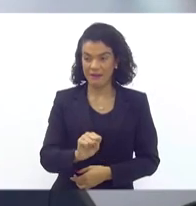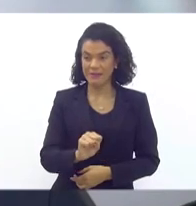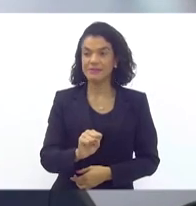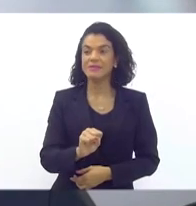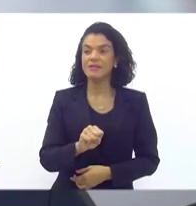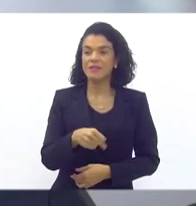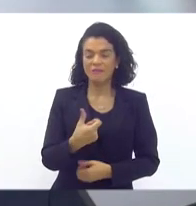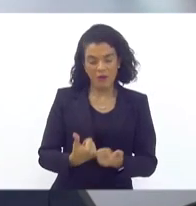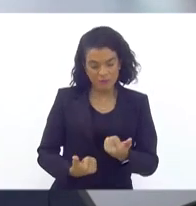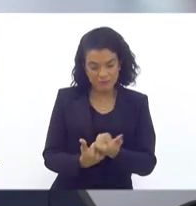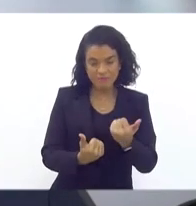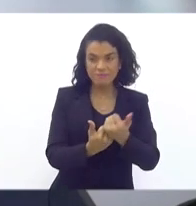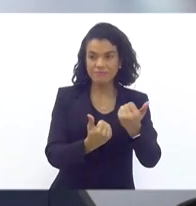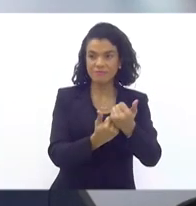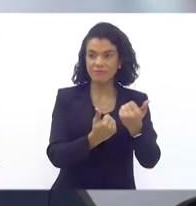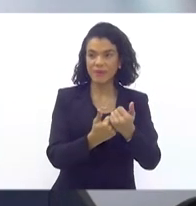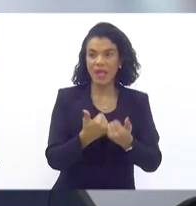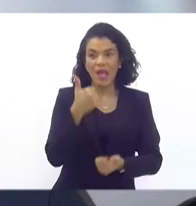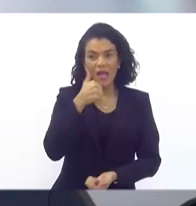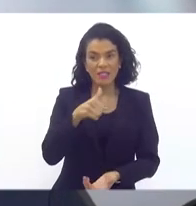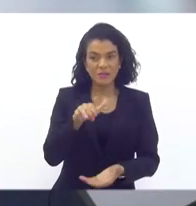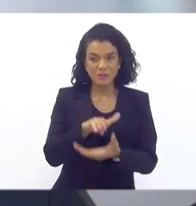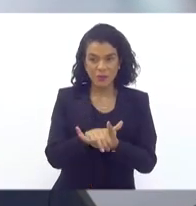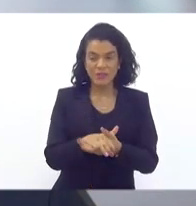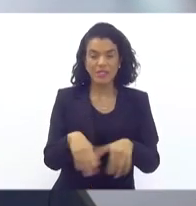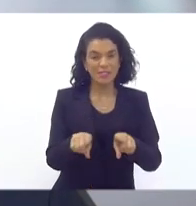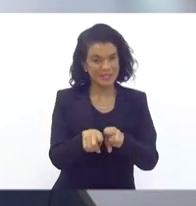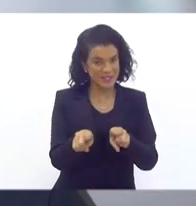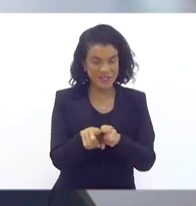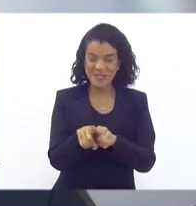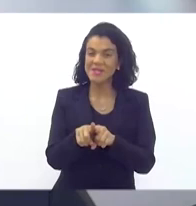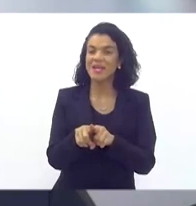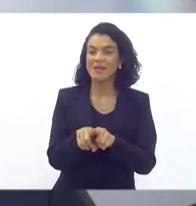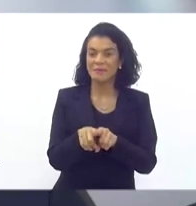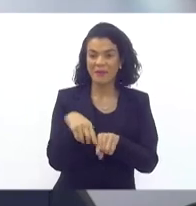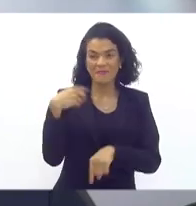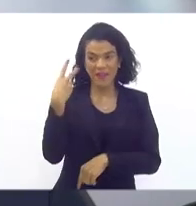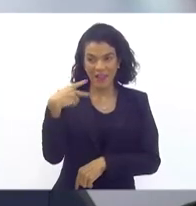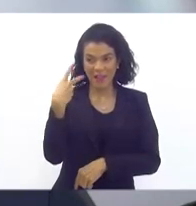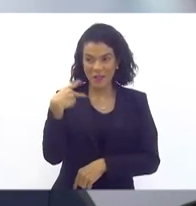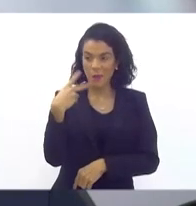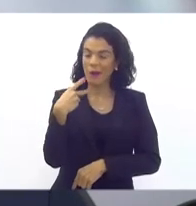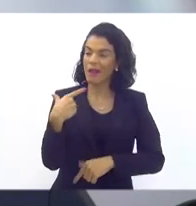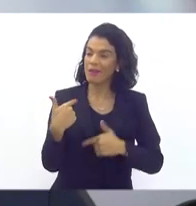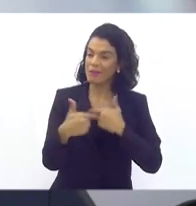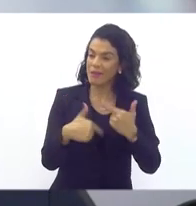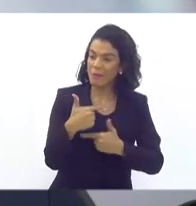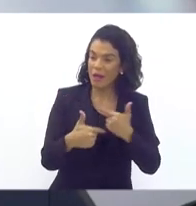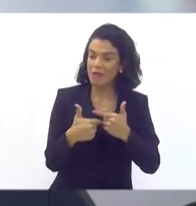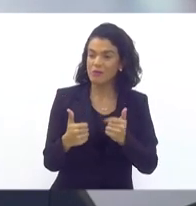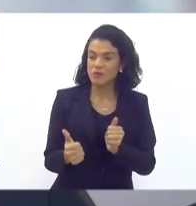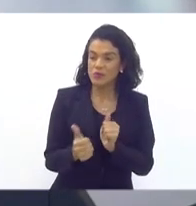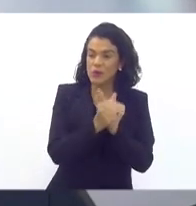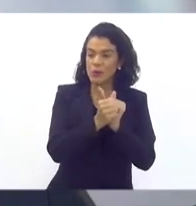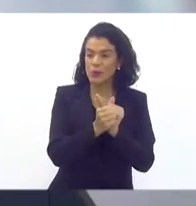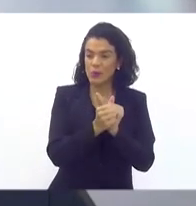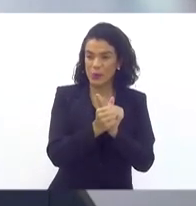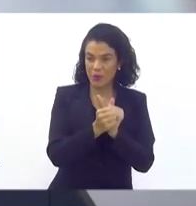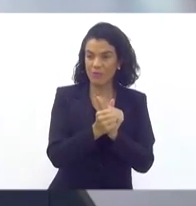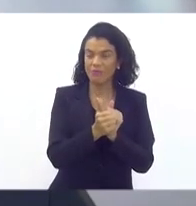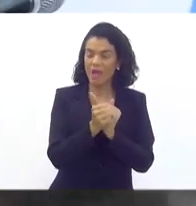contribuir não só um deputado como a esposa dele também assim como Vereador a trabalhar para que nós possamos então